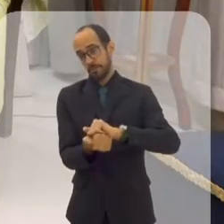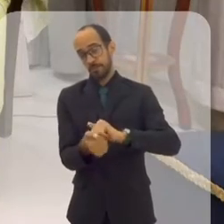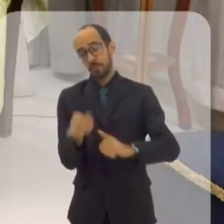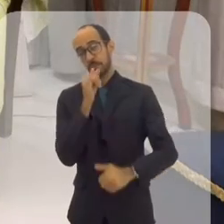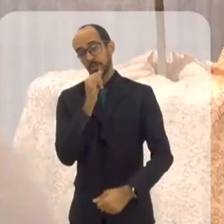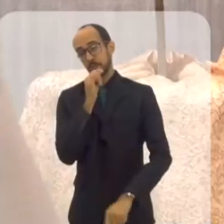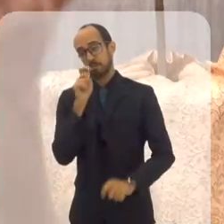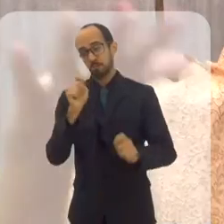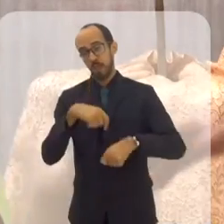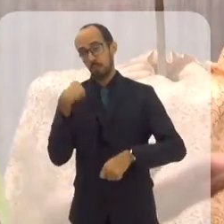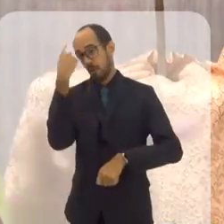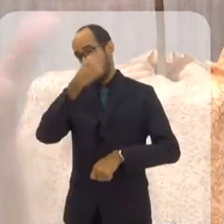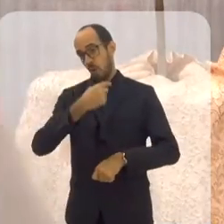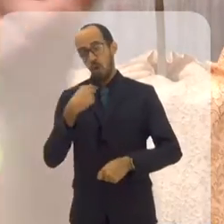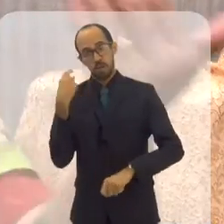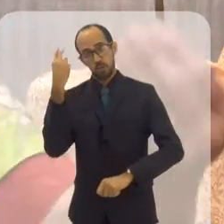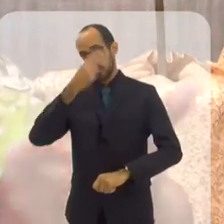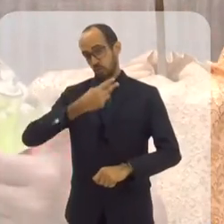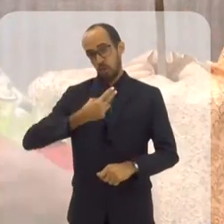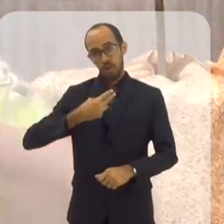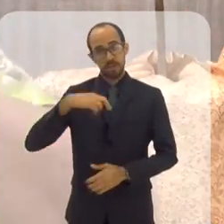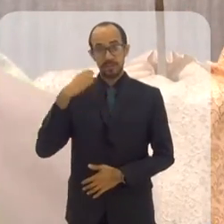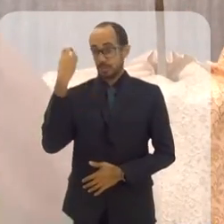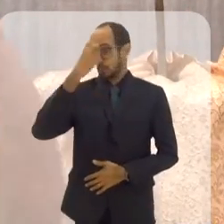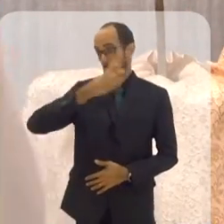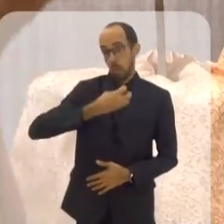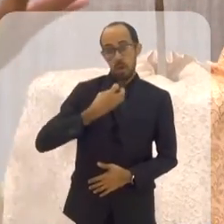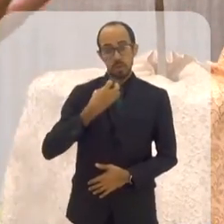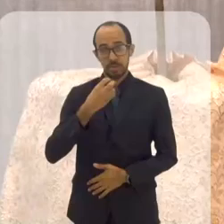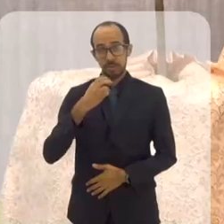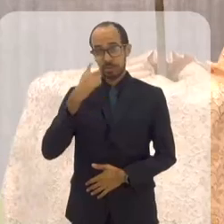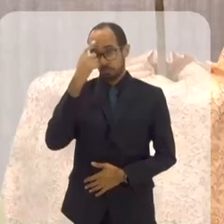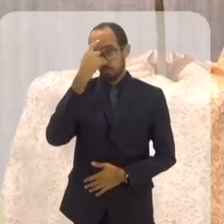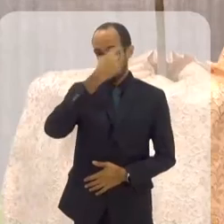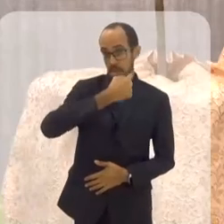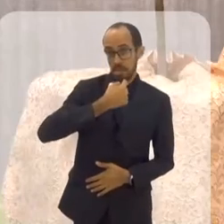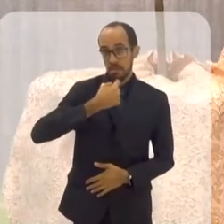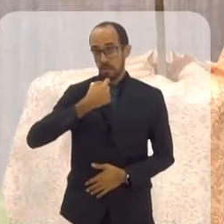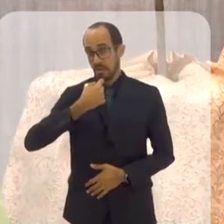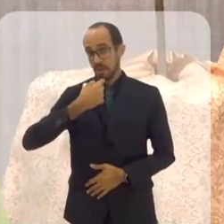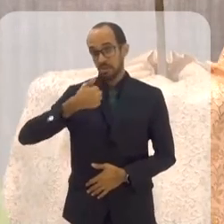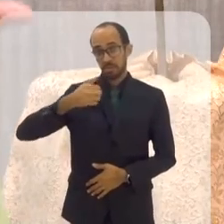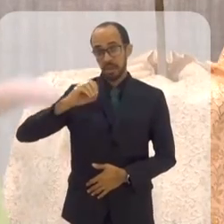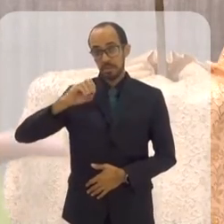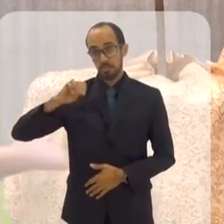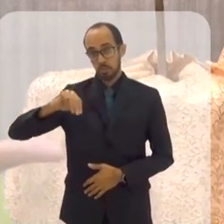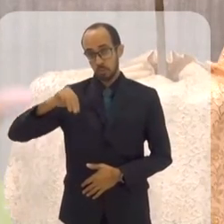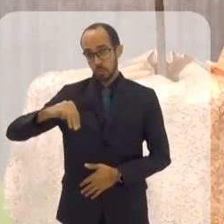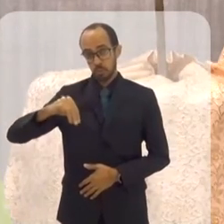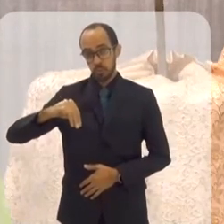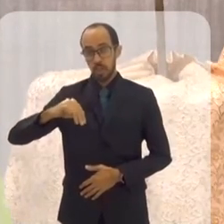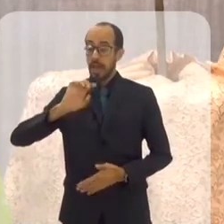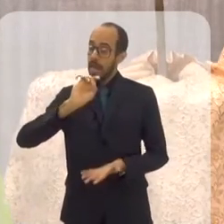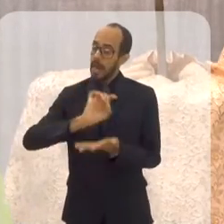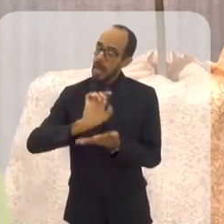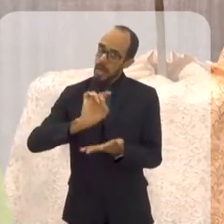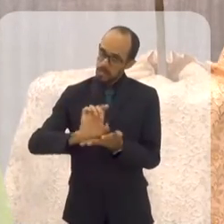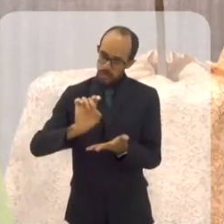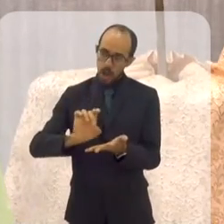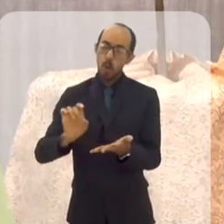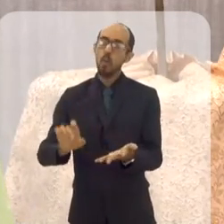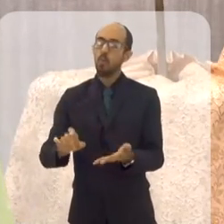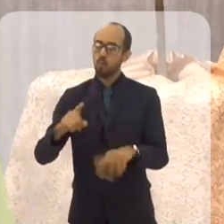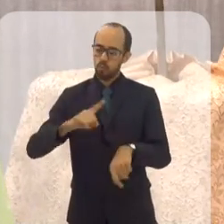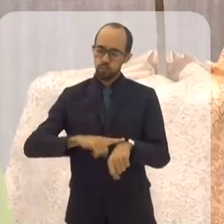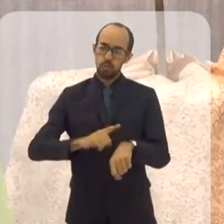então você pode fazer uma hora duas horas 5:30 Hora 10 minutos aí é o